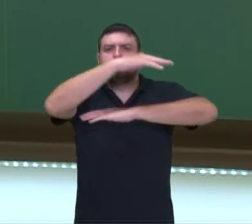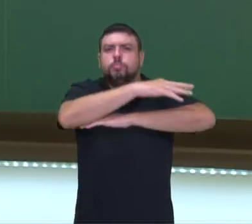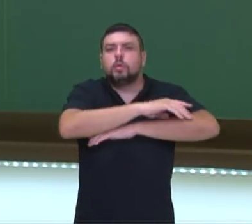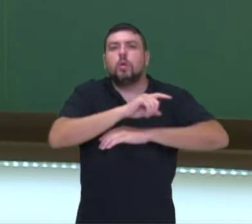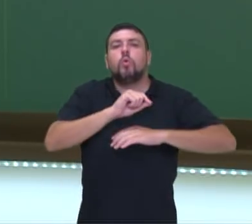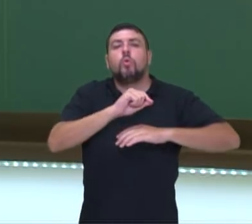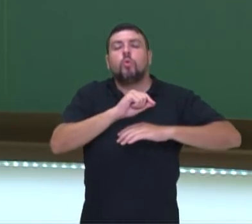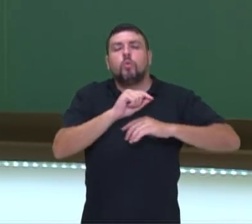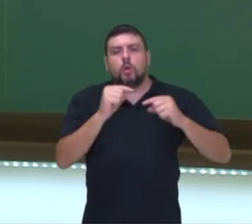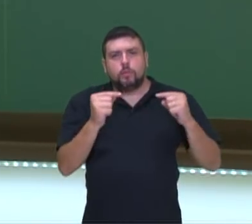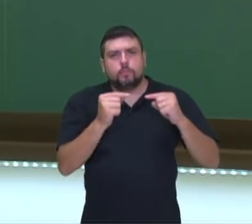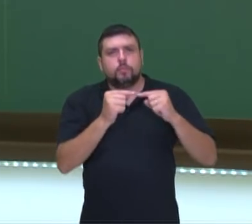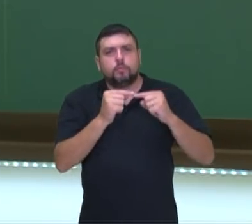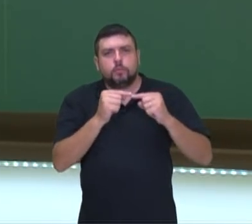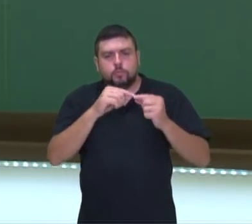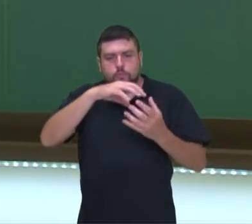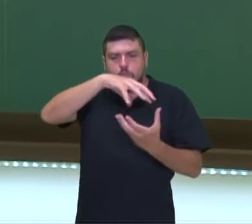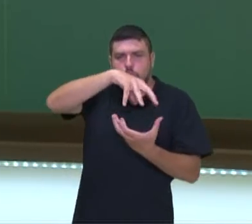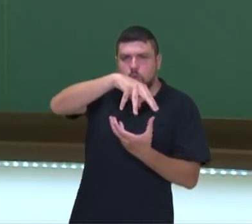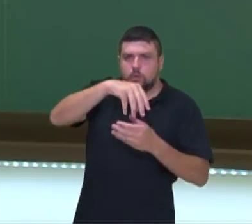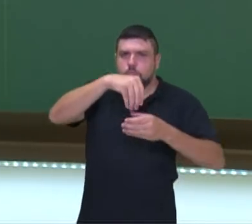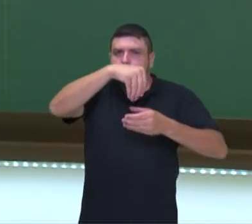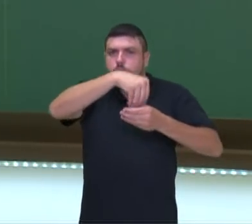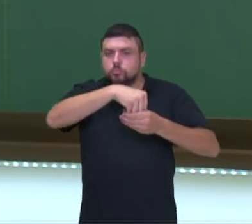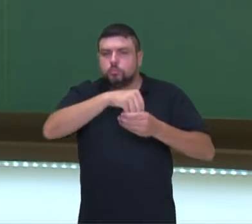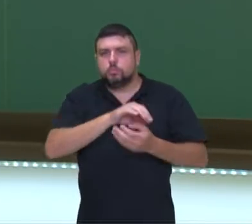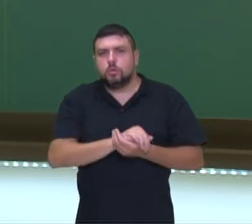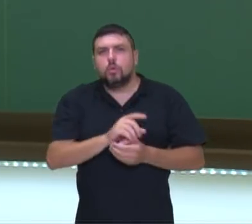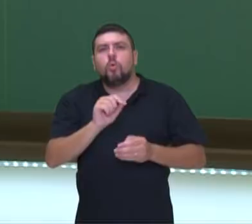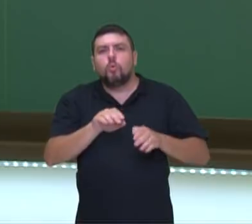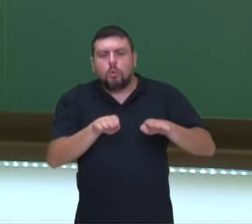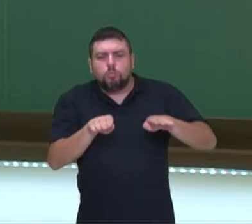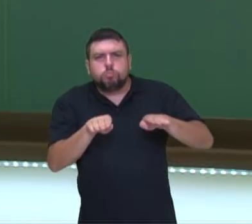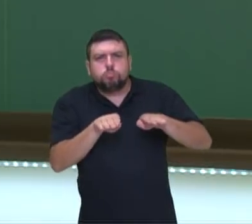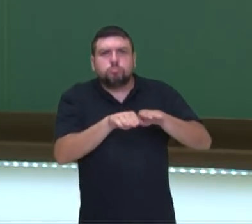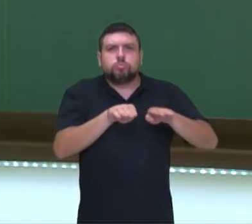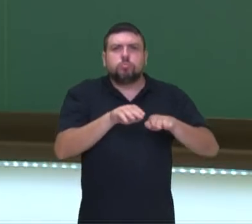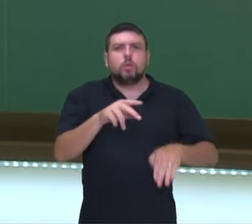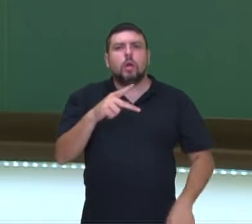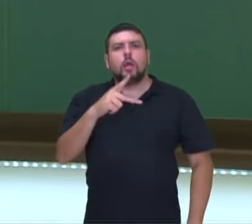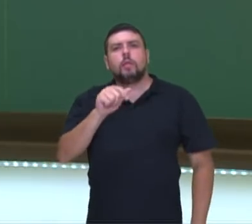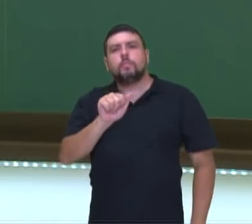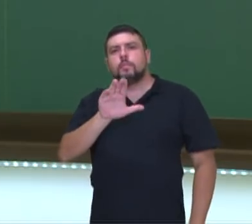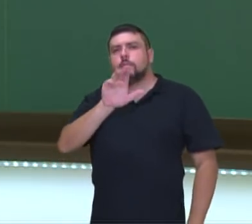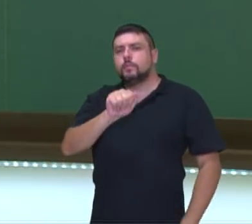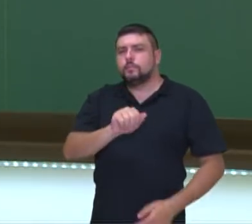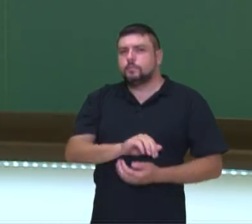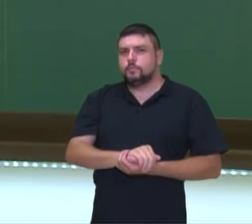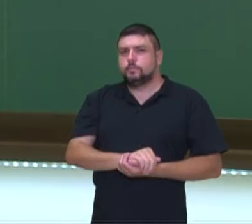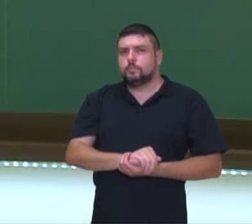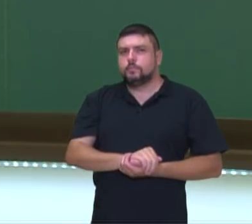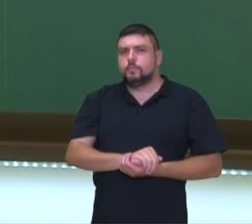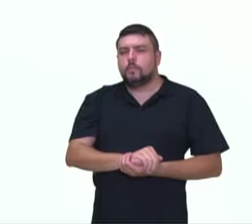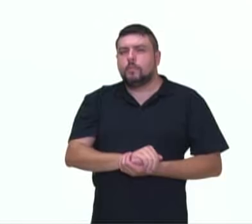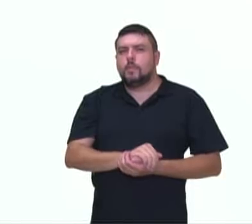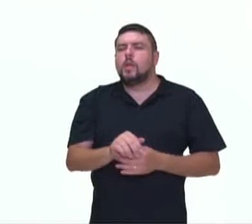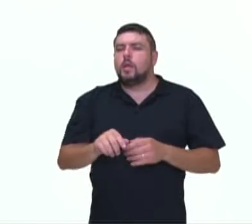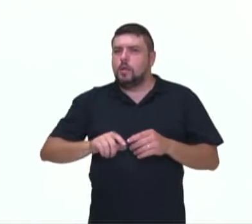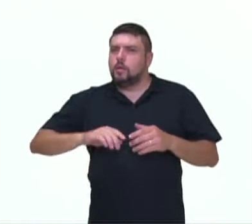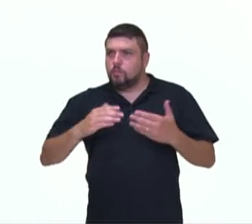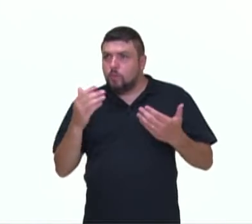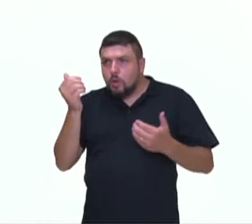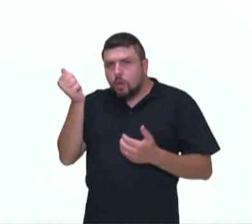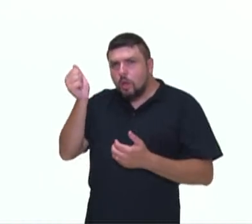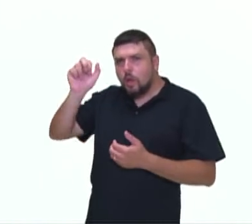da Terra. A movimentação, ao choque das placas tectônicas que você aprendeu na nossa aula. Já com relação à